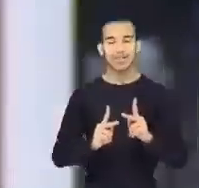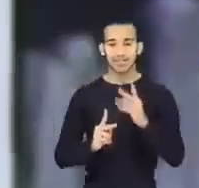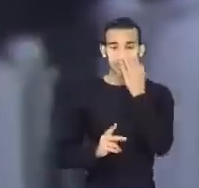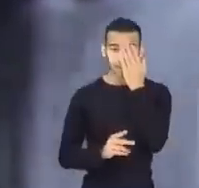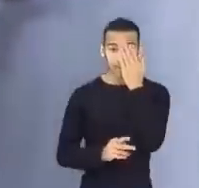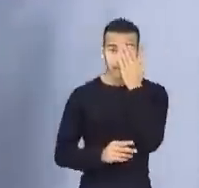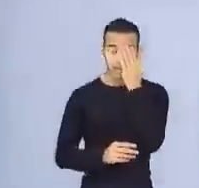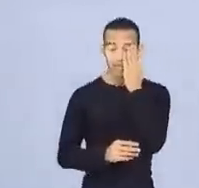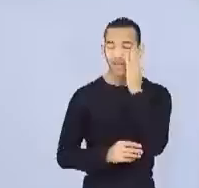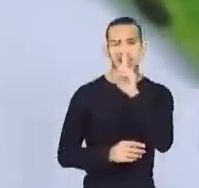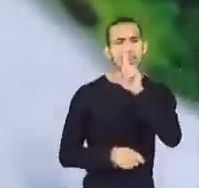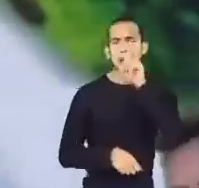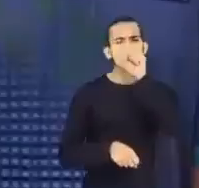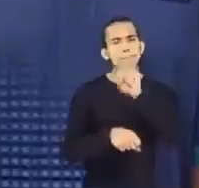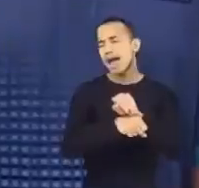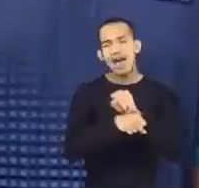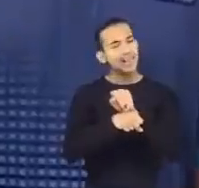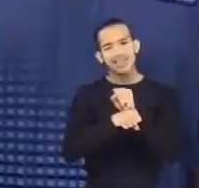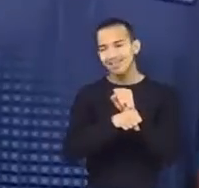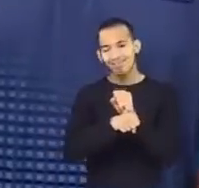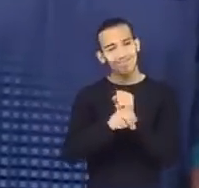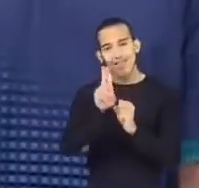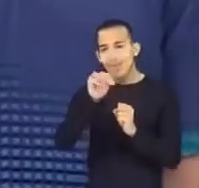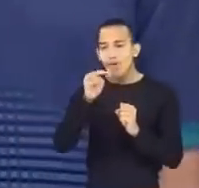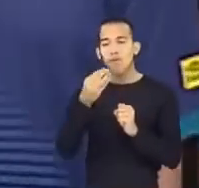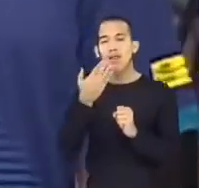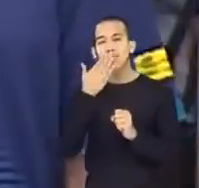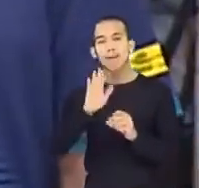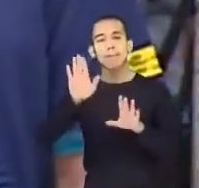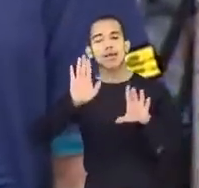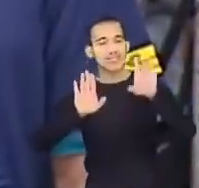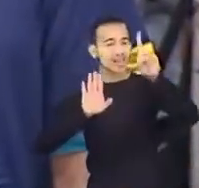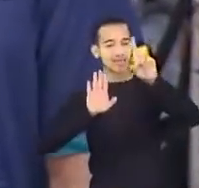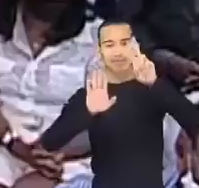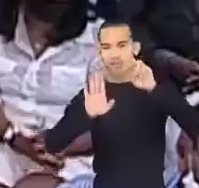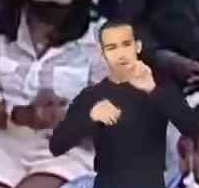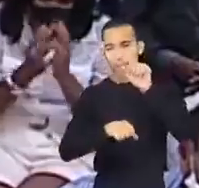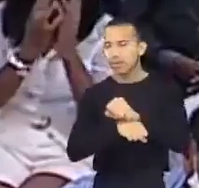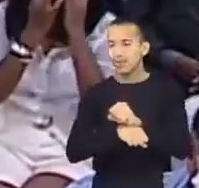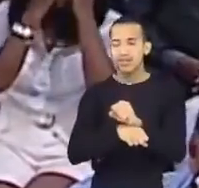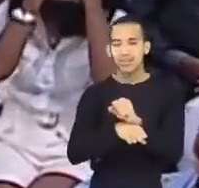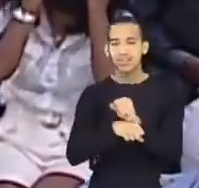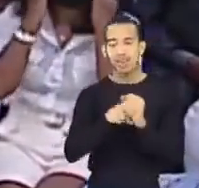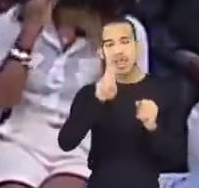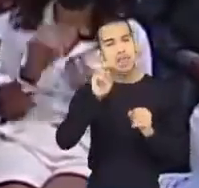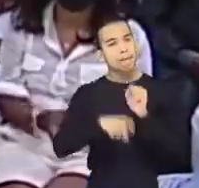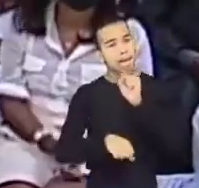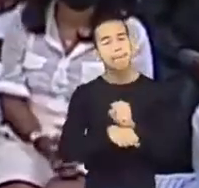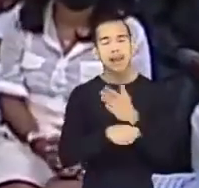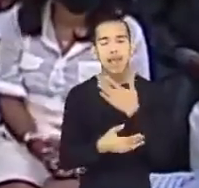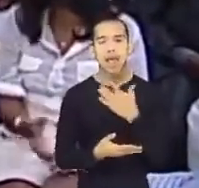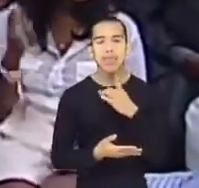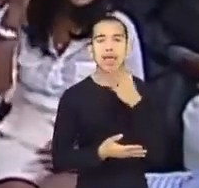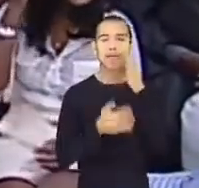Não desista nunca da promessa de Deus. Nunca. Nunca desista. Eu tenho